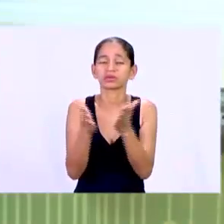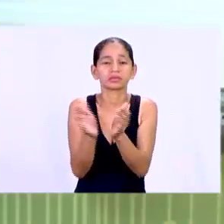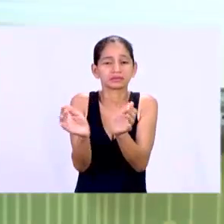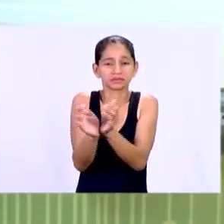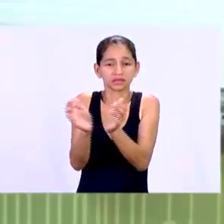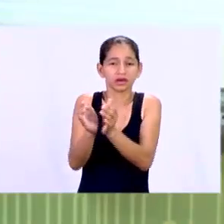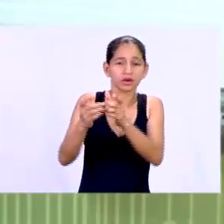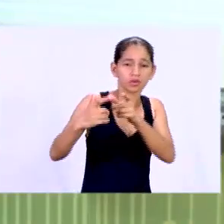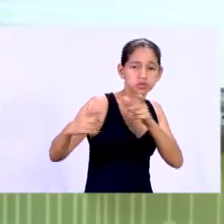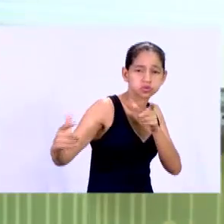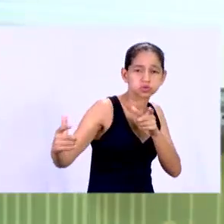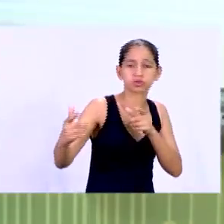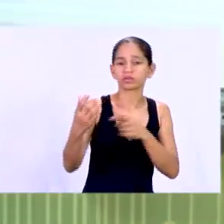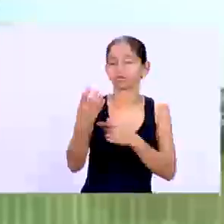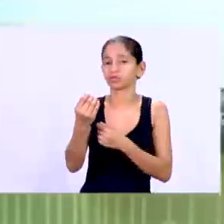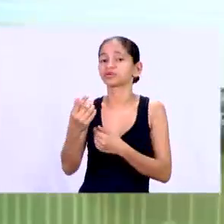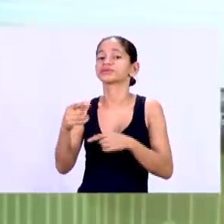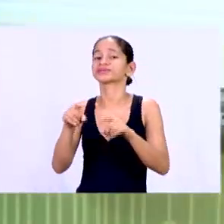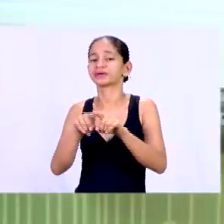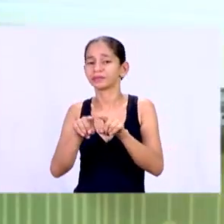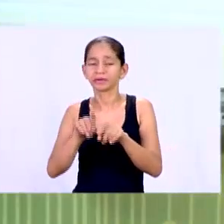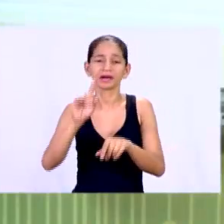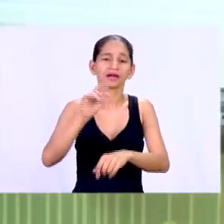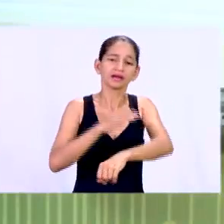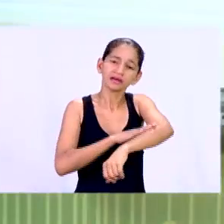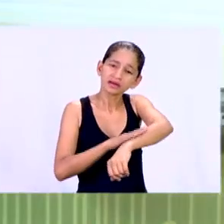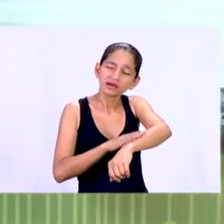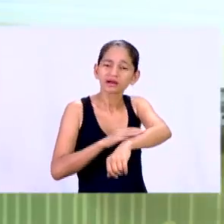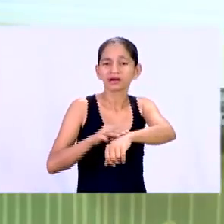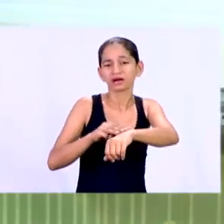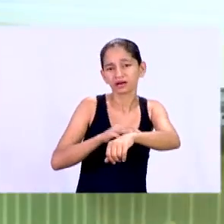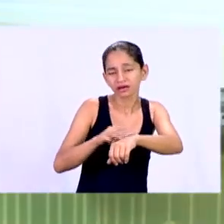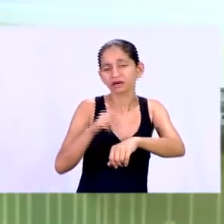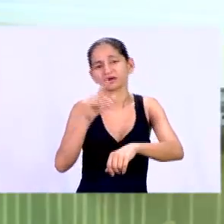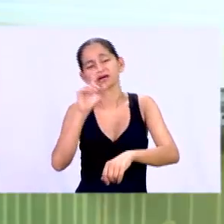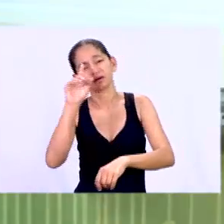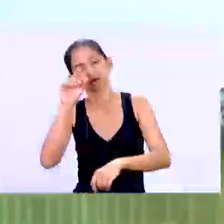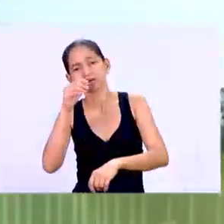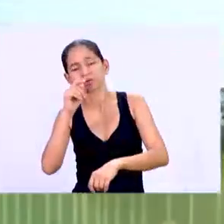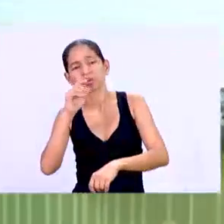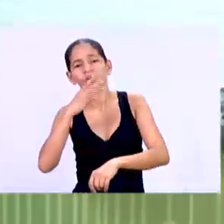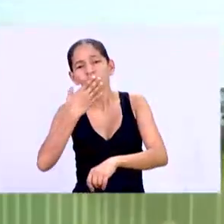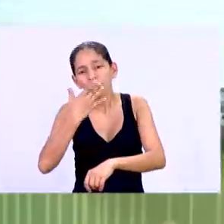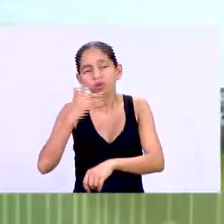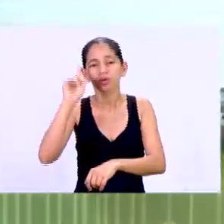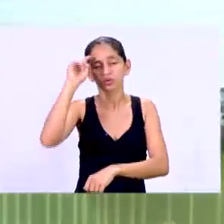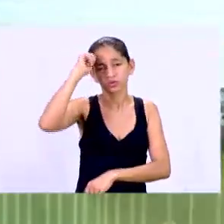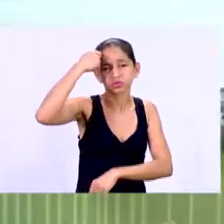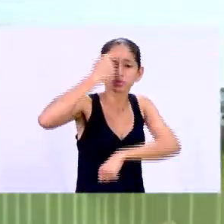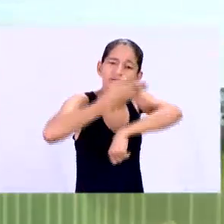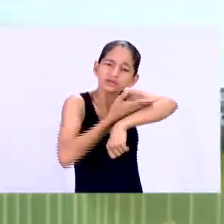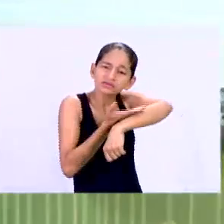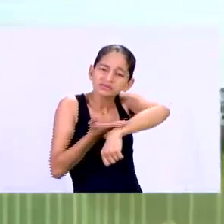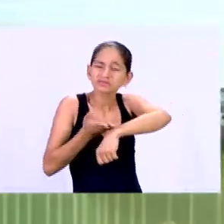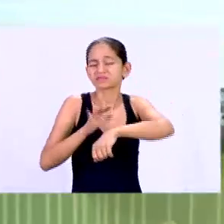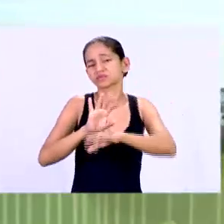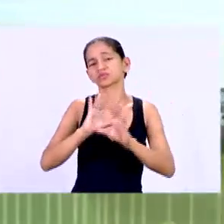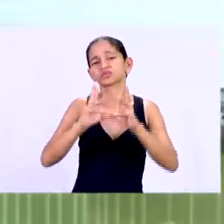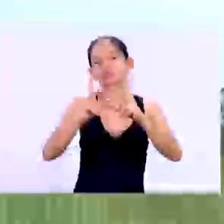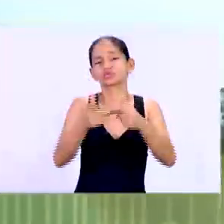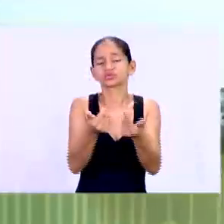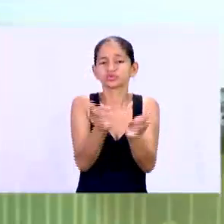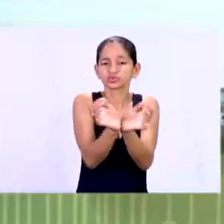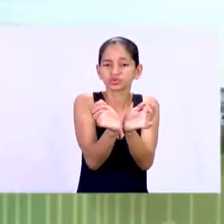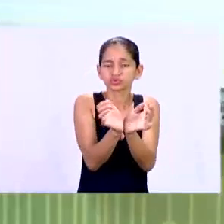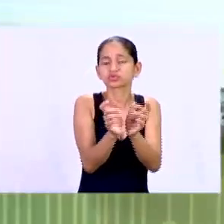uma exclusão étnica, uma exclusão de gênero, né? São várias questões